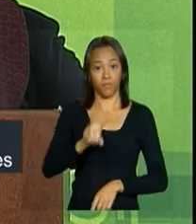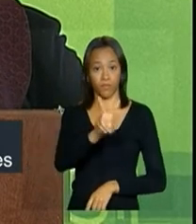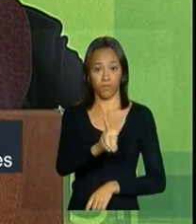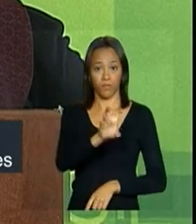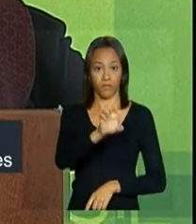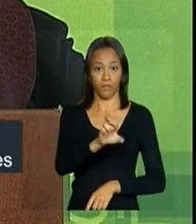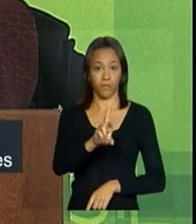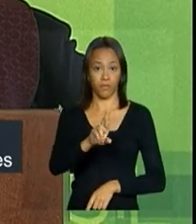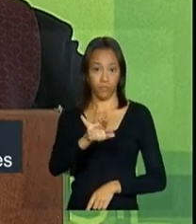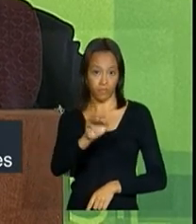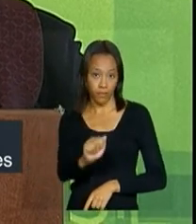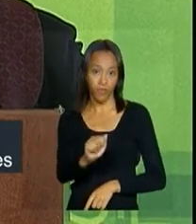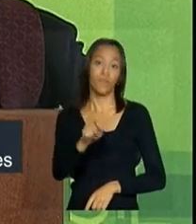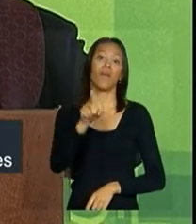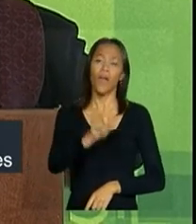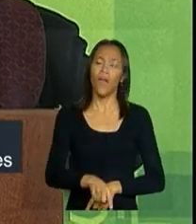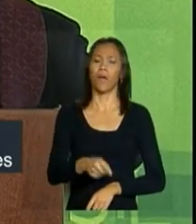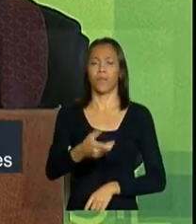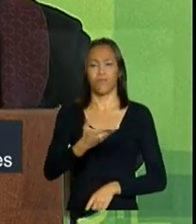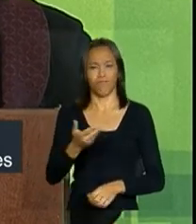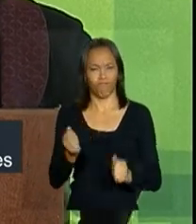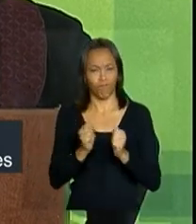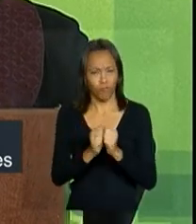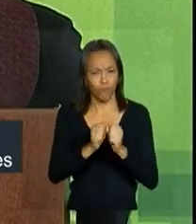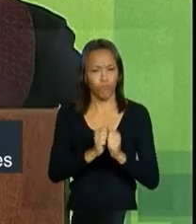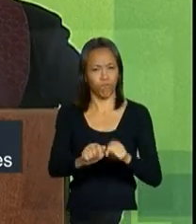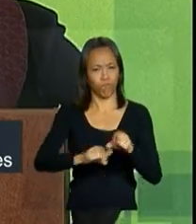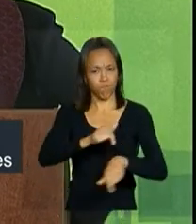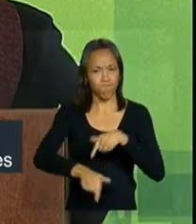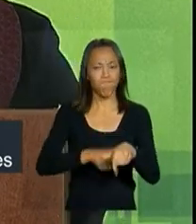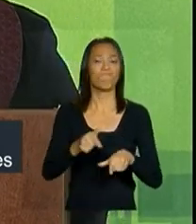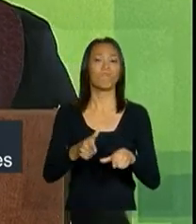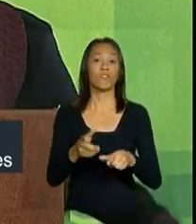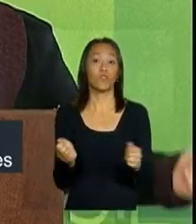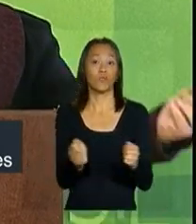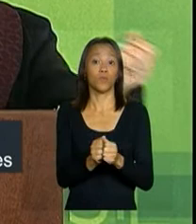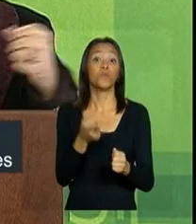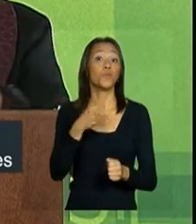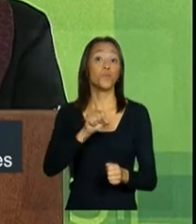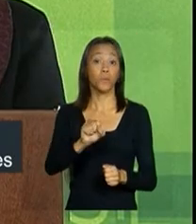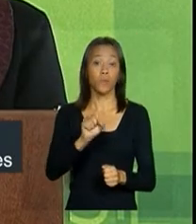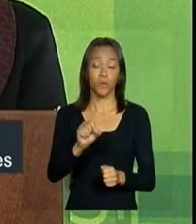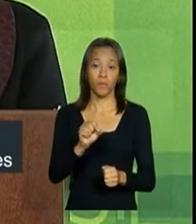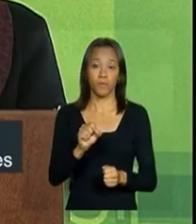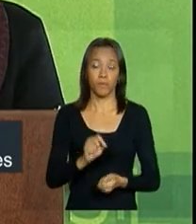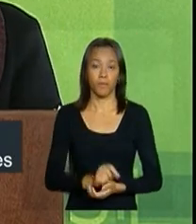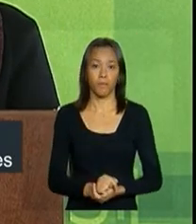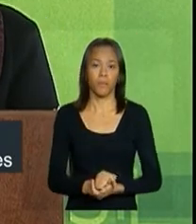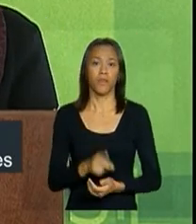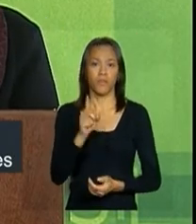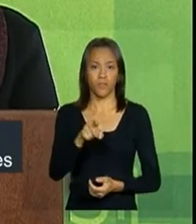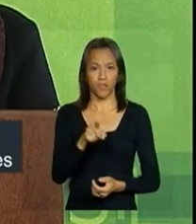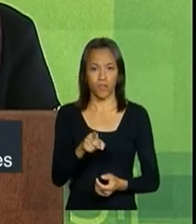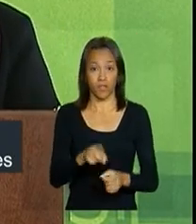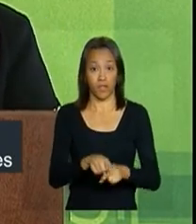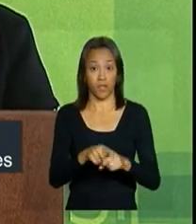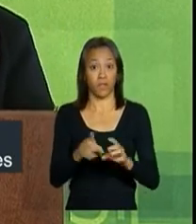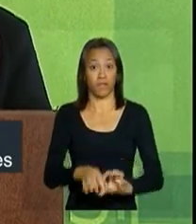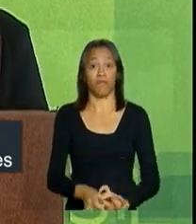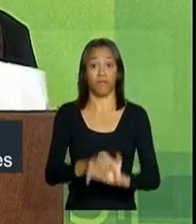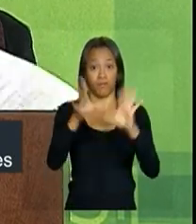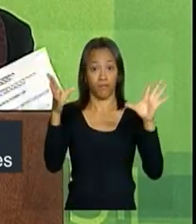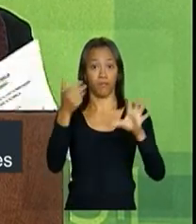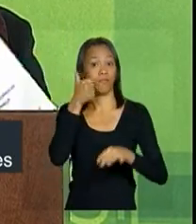Machado também grande parceira nas questões que dizem respeito a emancipação das